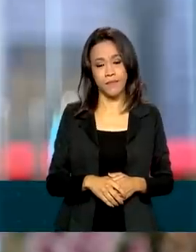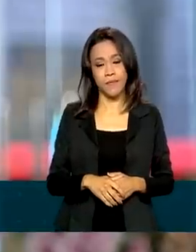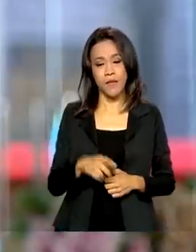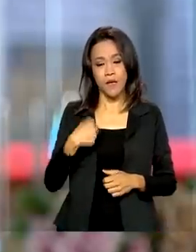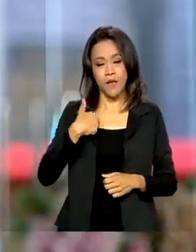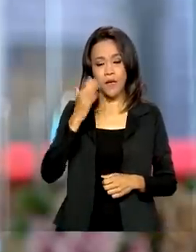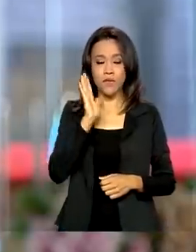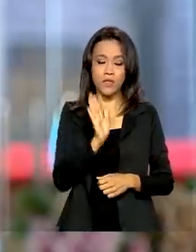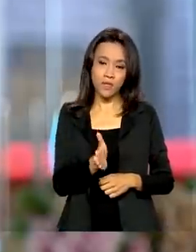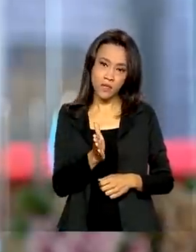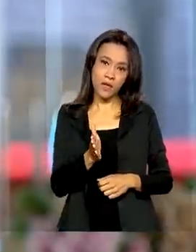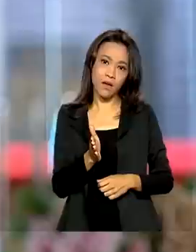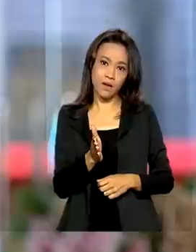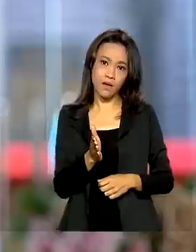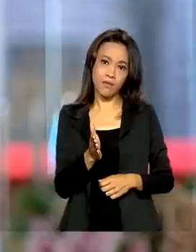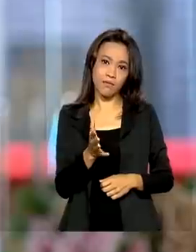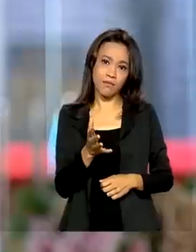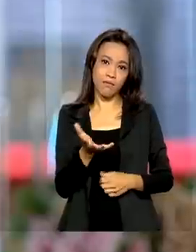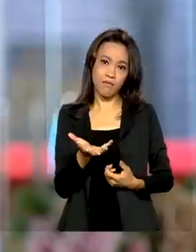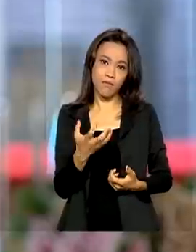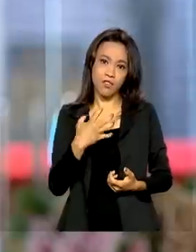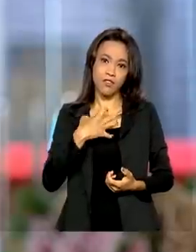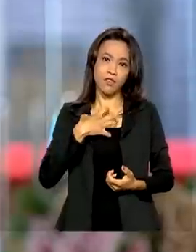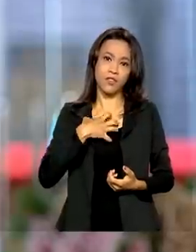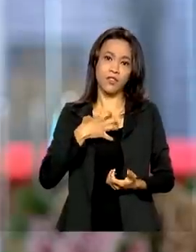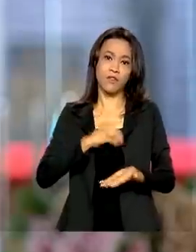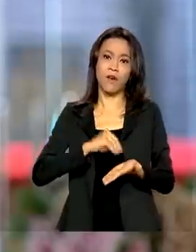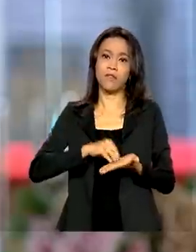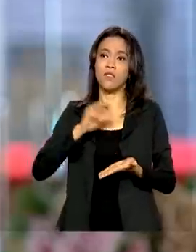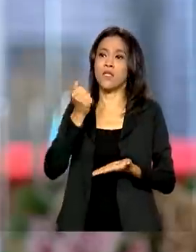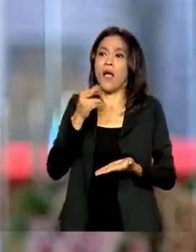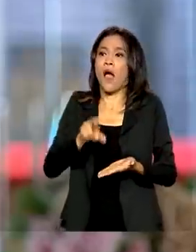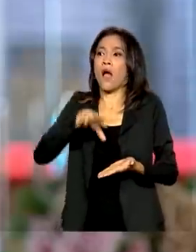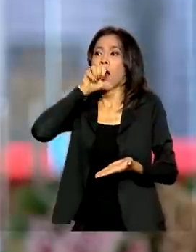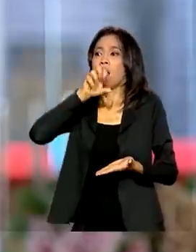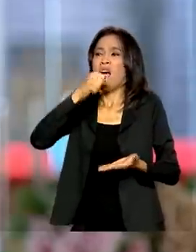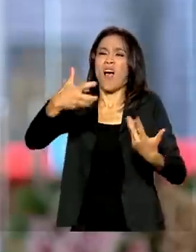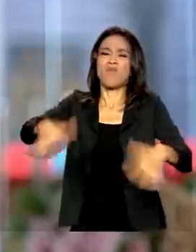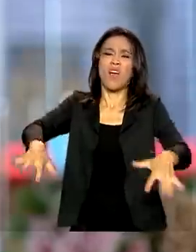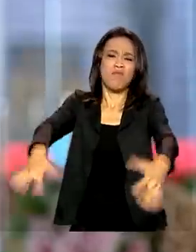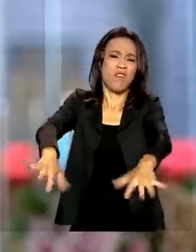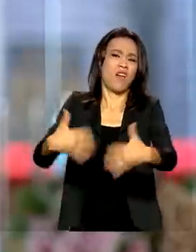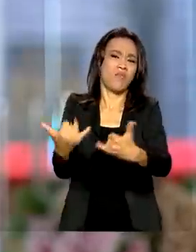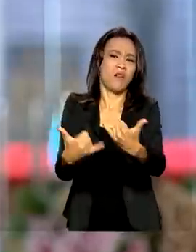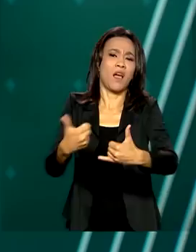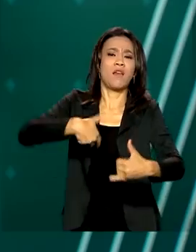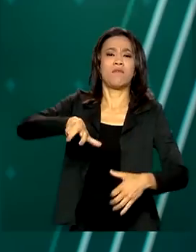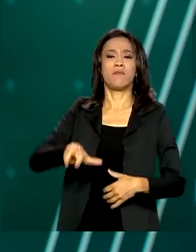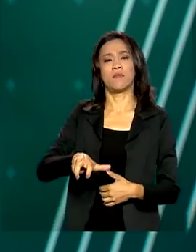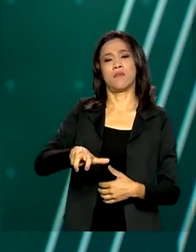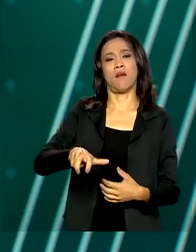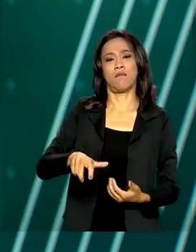eu já ficava sentindo falta de ar, não queria mais brincar e sentava.